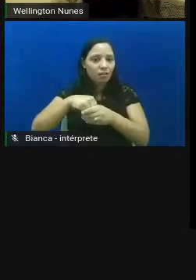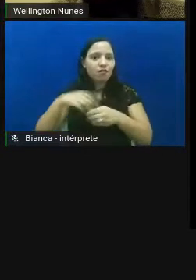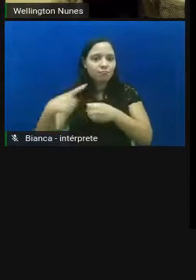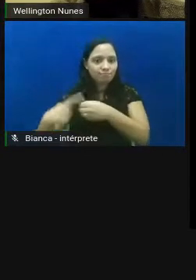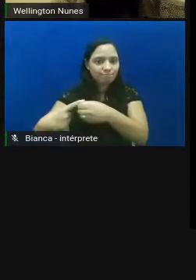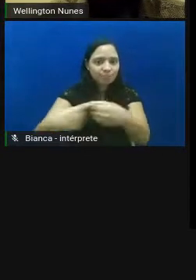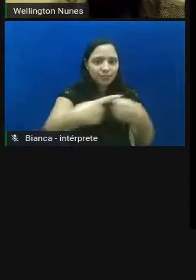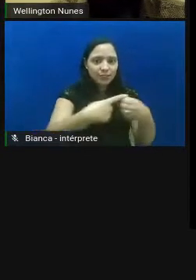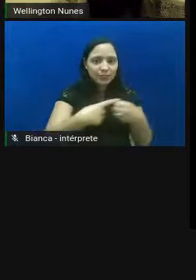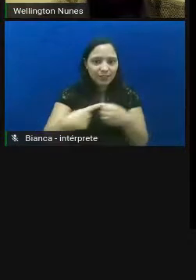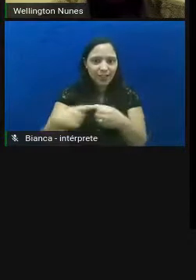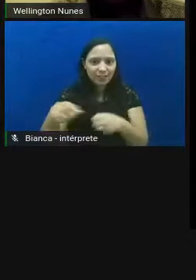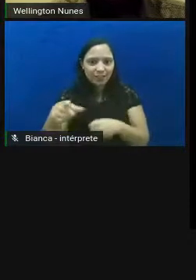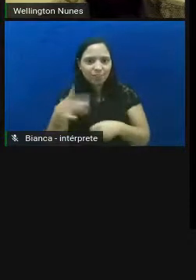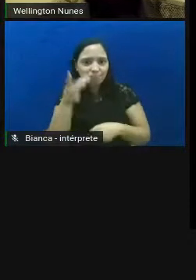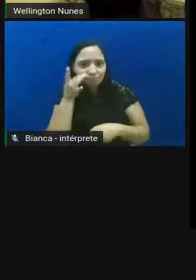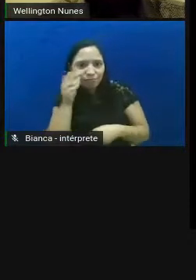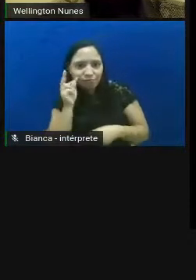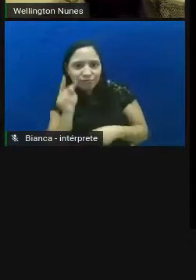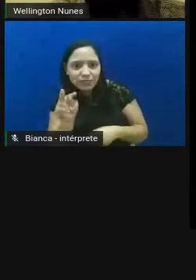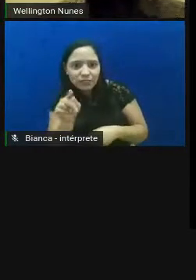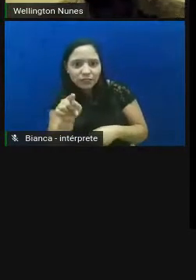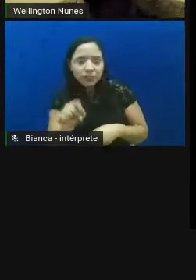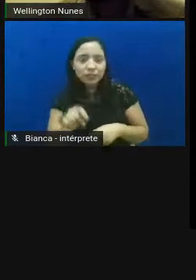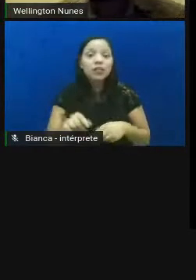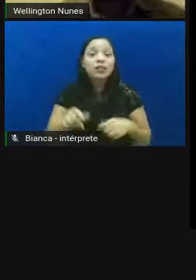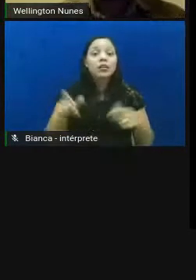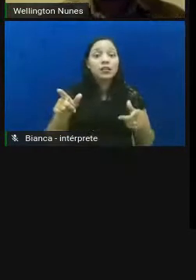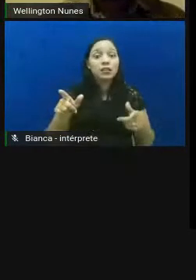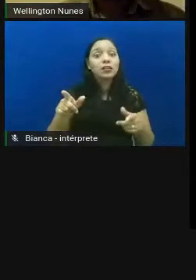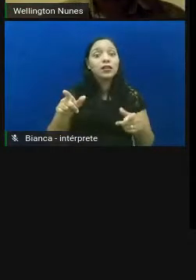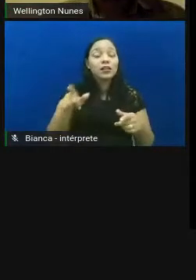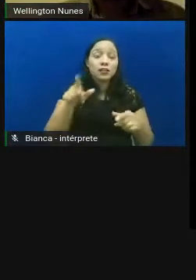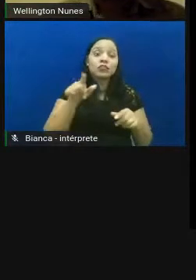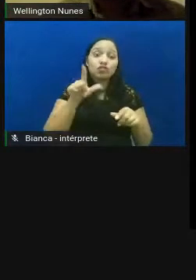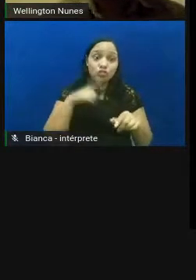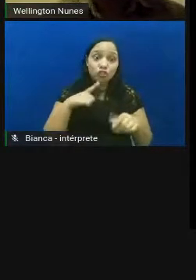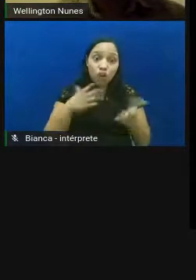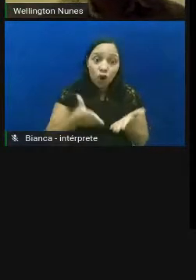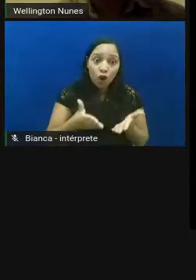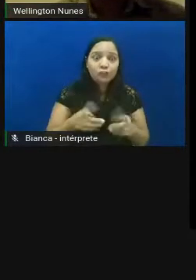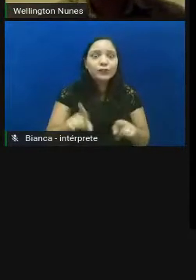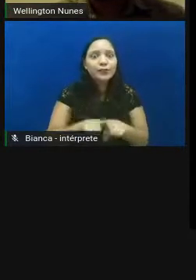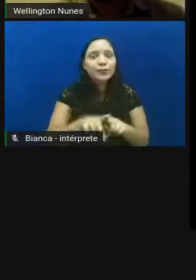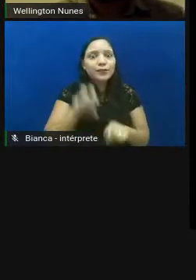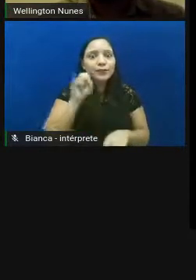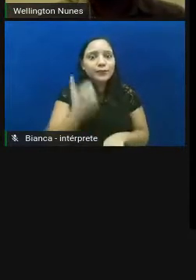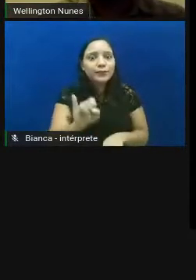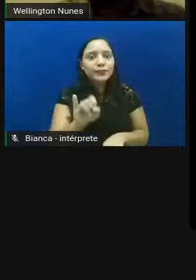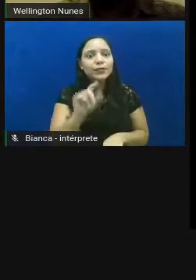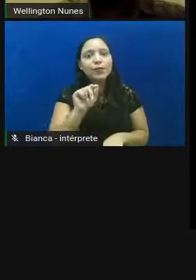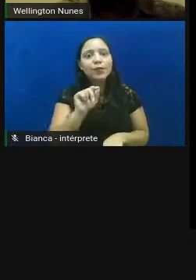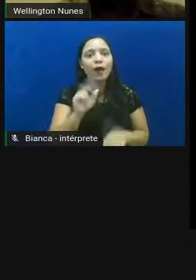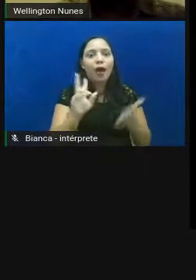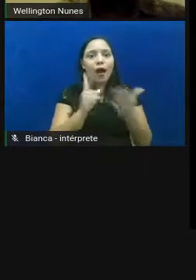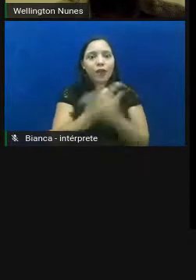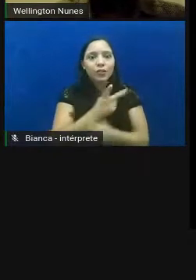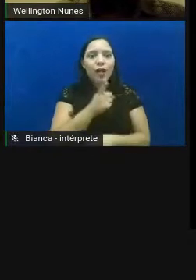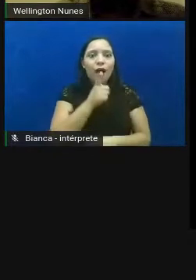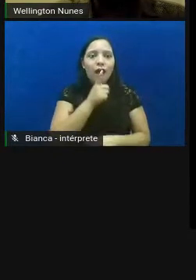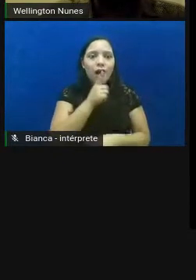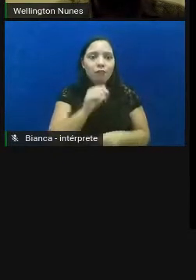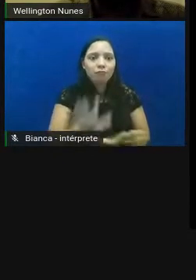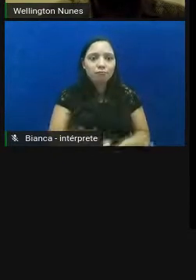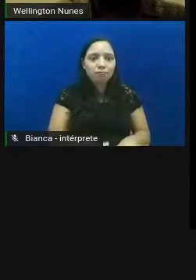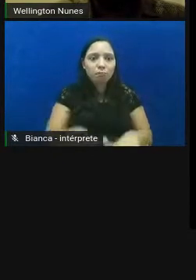aqui o cenário atual e um possível cenário se aumentarem a cota de inundação da represa,